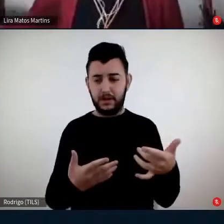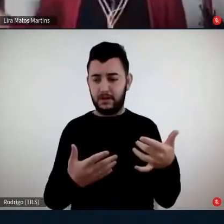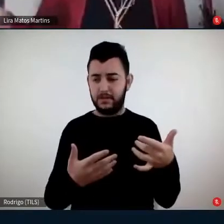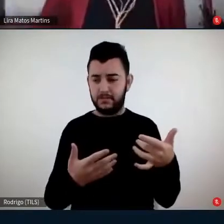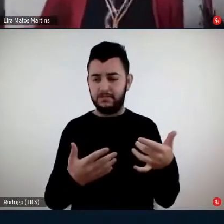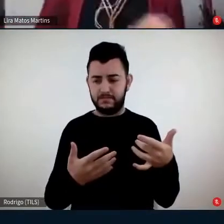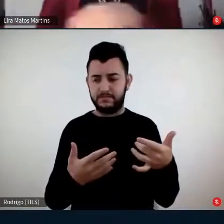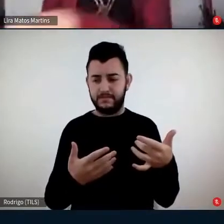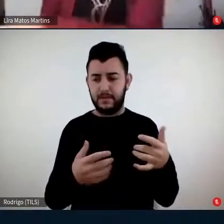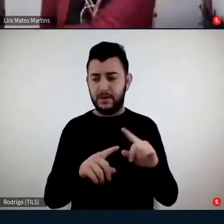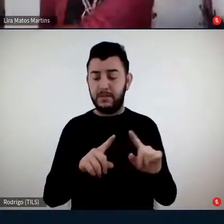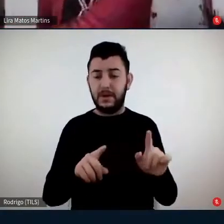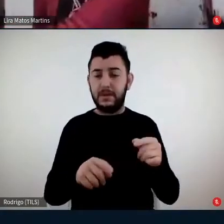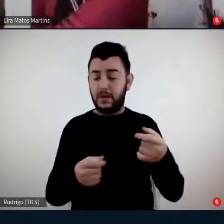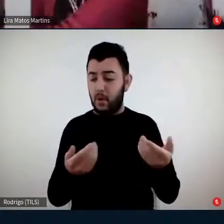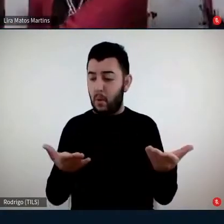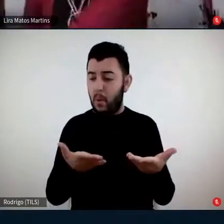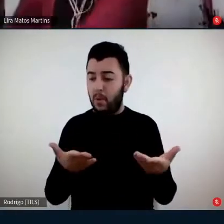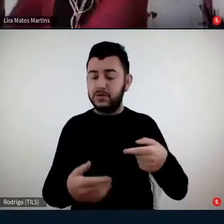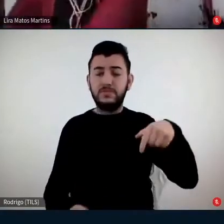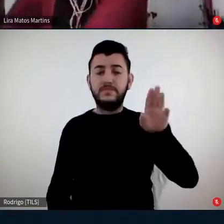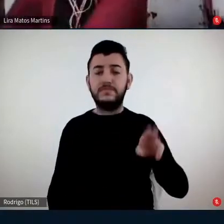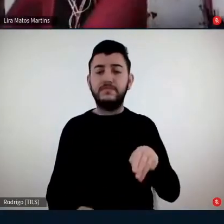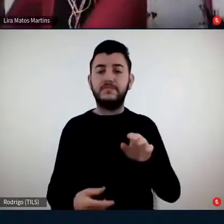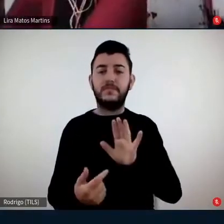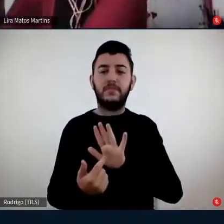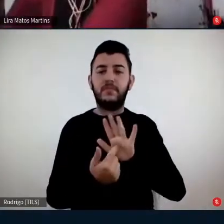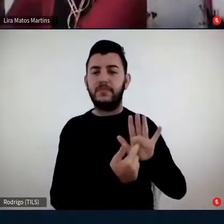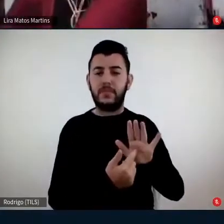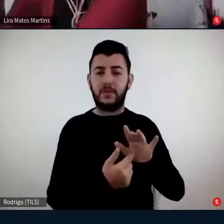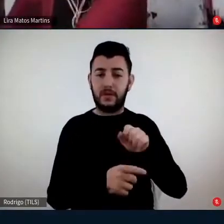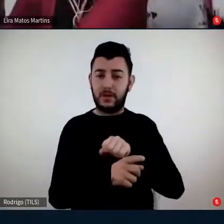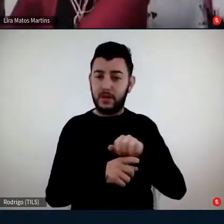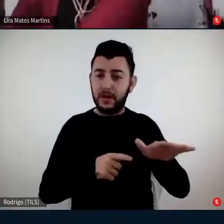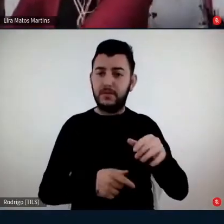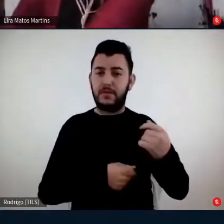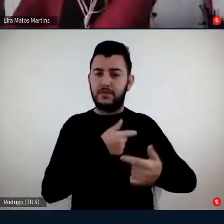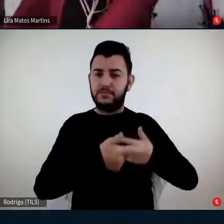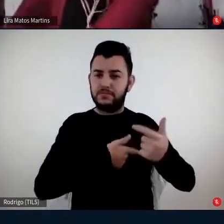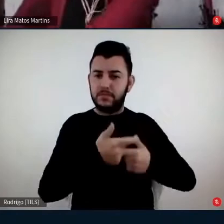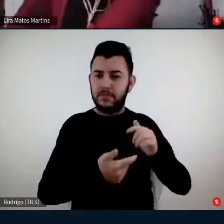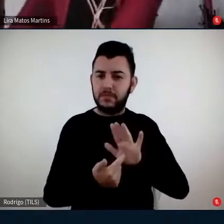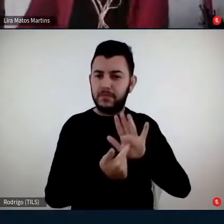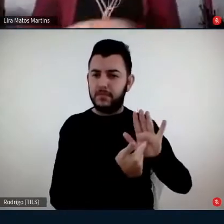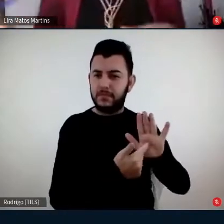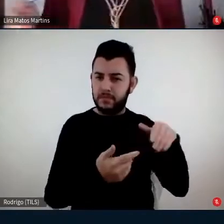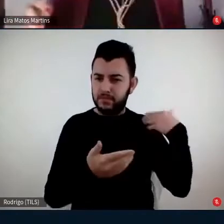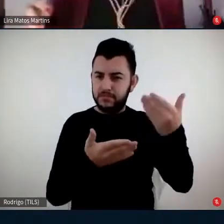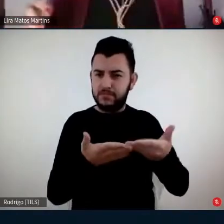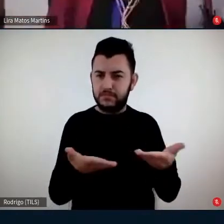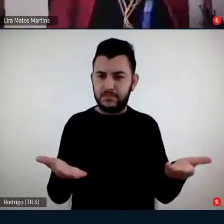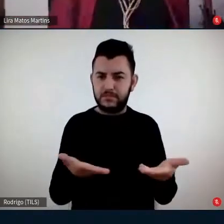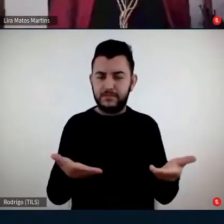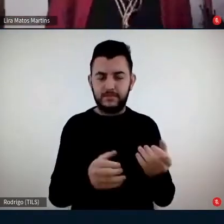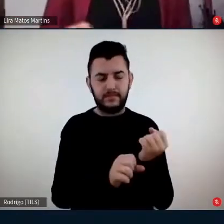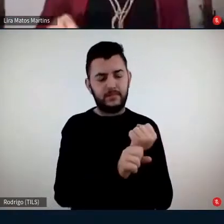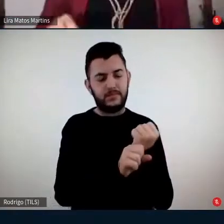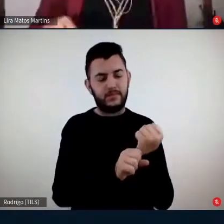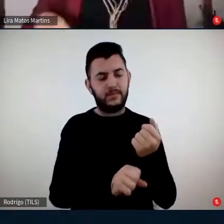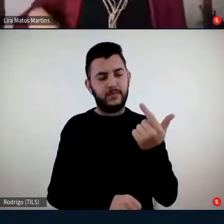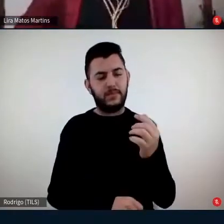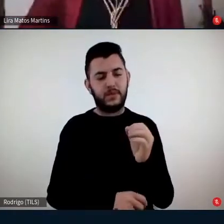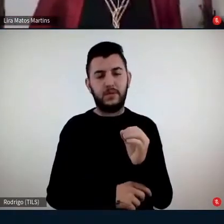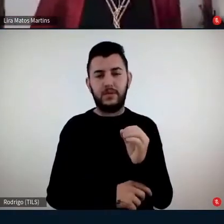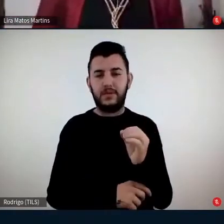demanda mais apresentada até agora, 2020, 2021, né? Então, assim, é um cuidado só para...